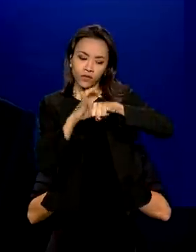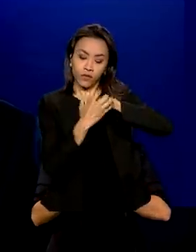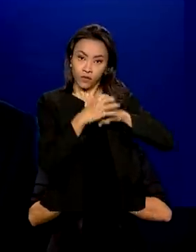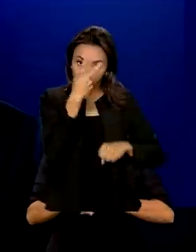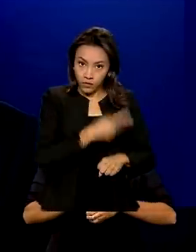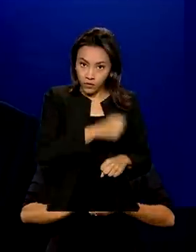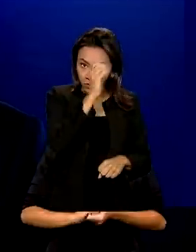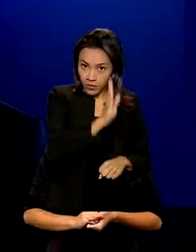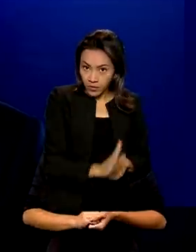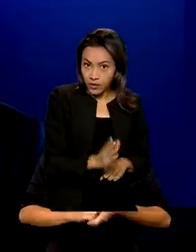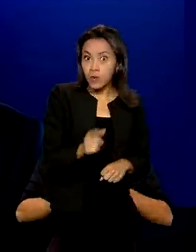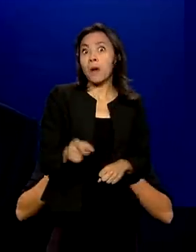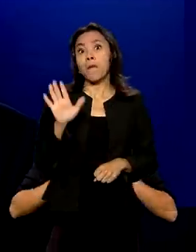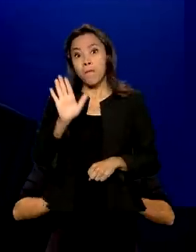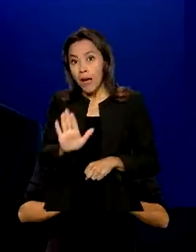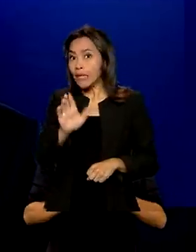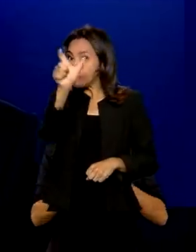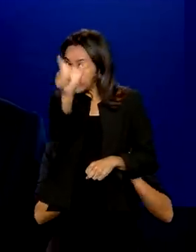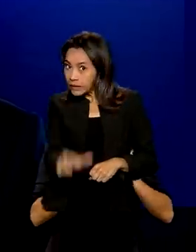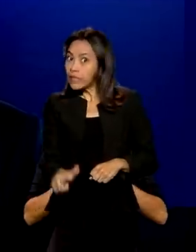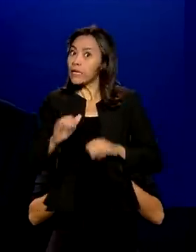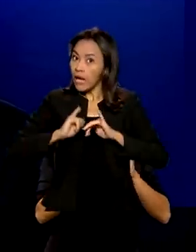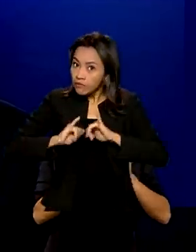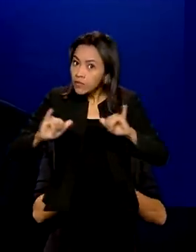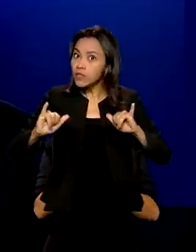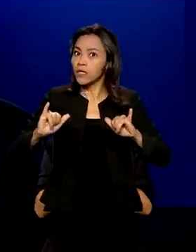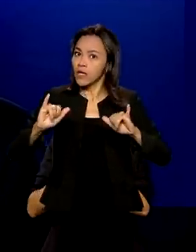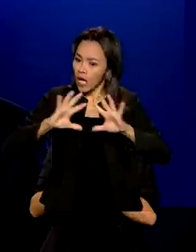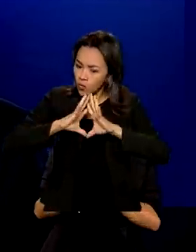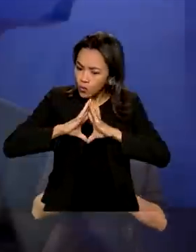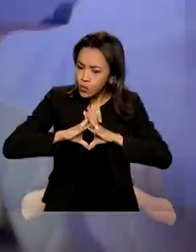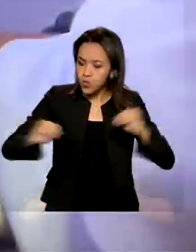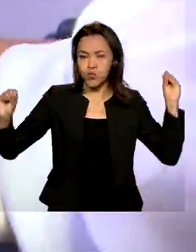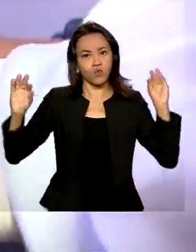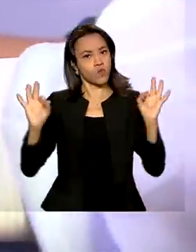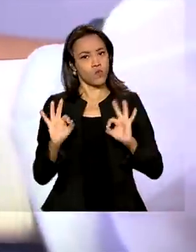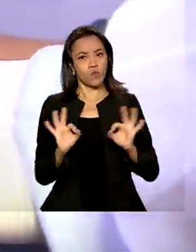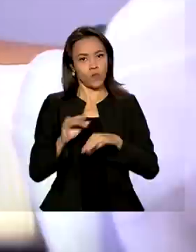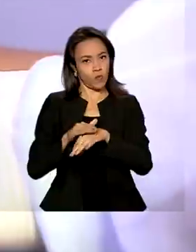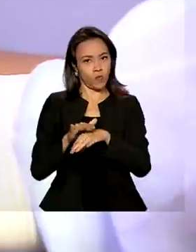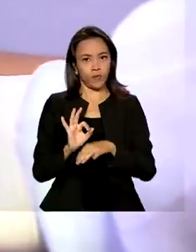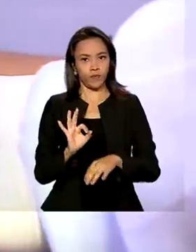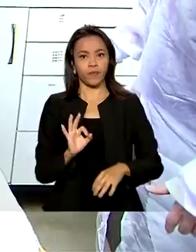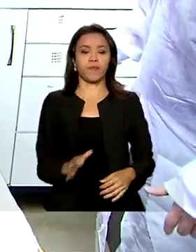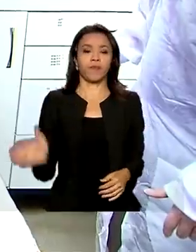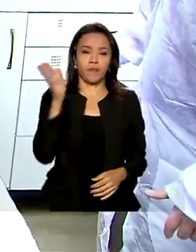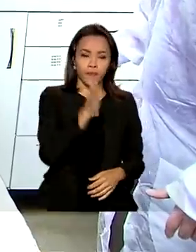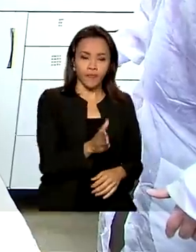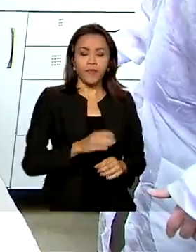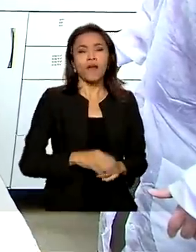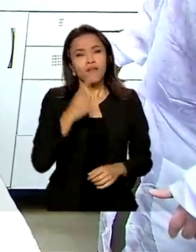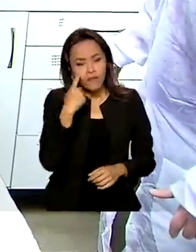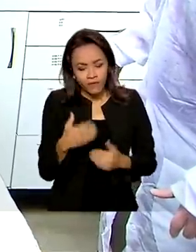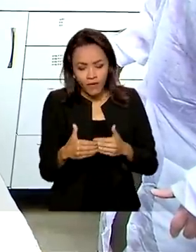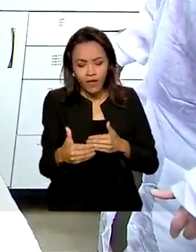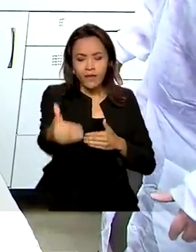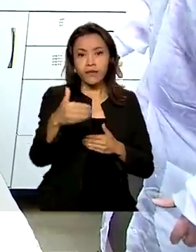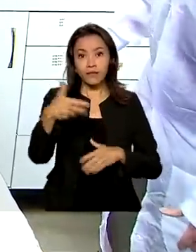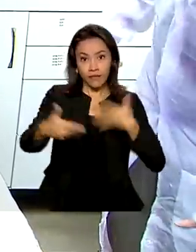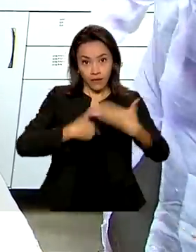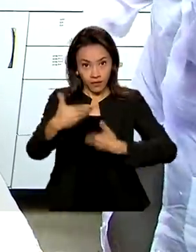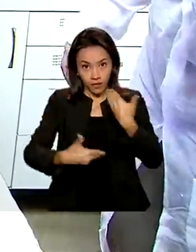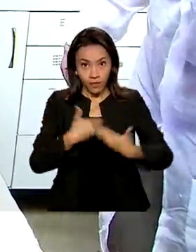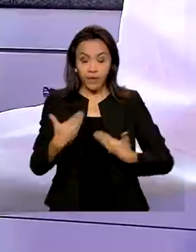da Saúde reforça que a doença ainda não acabou. Você vai ver o tratamento especializado que o